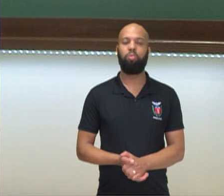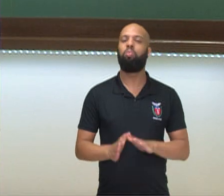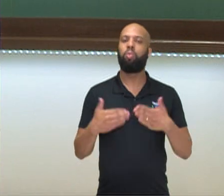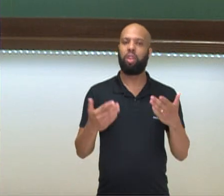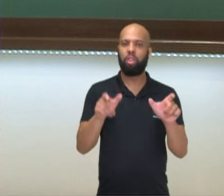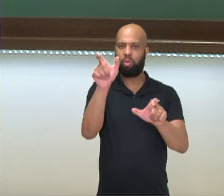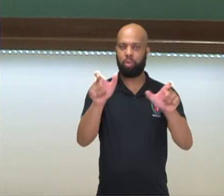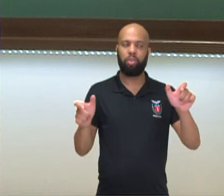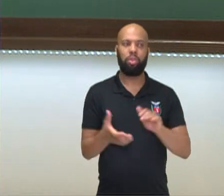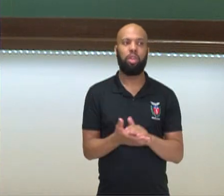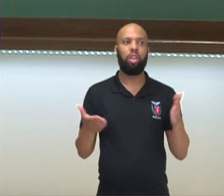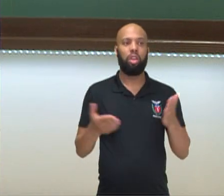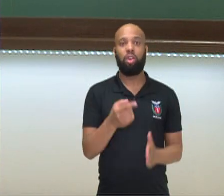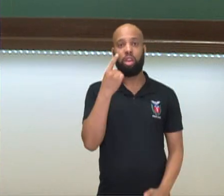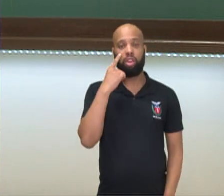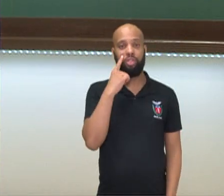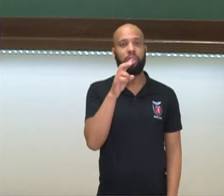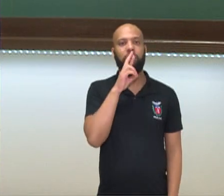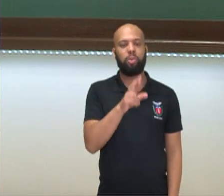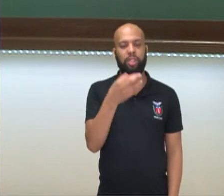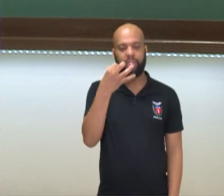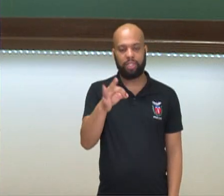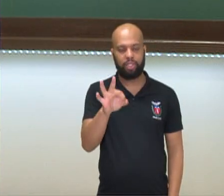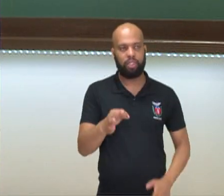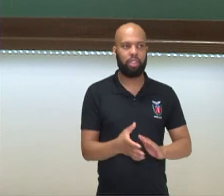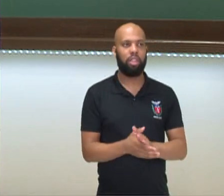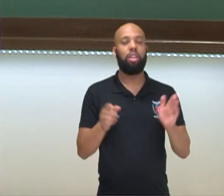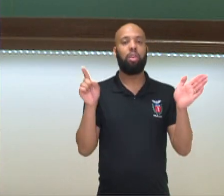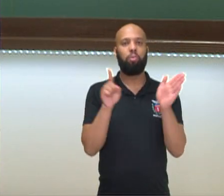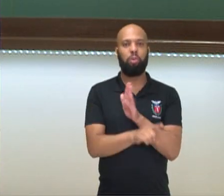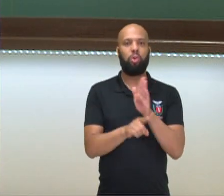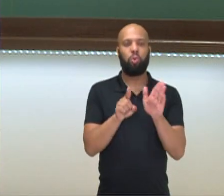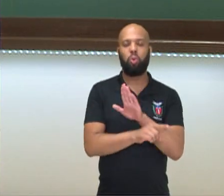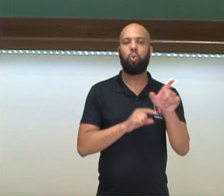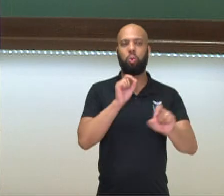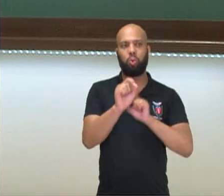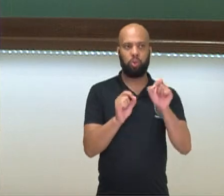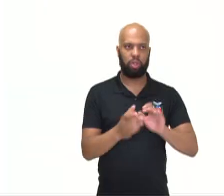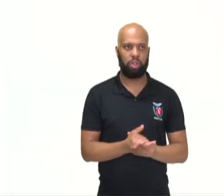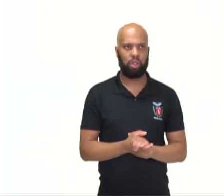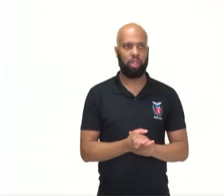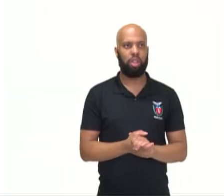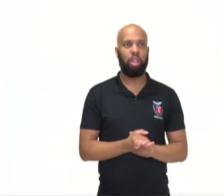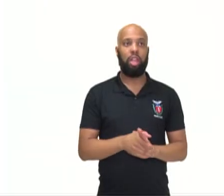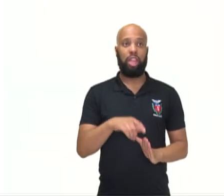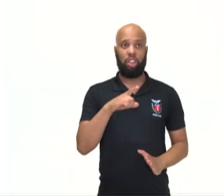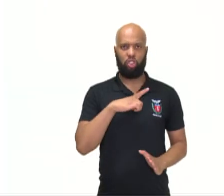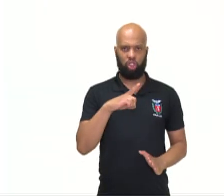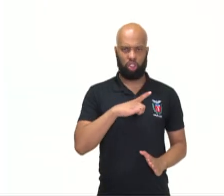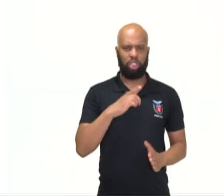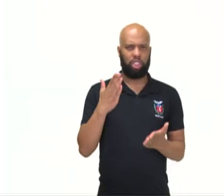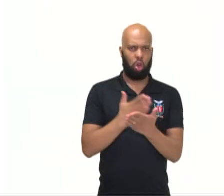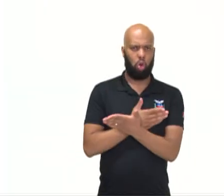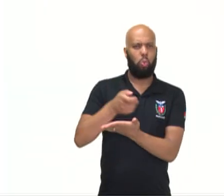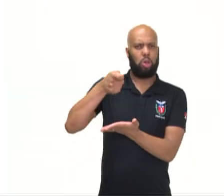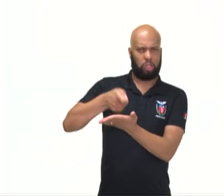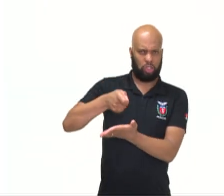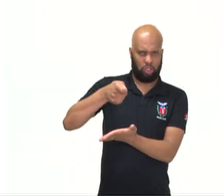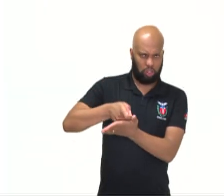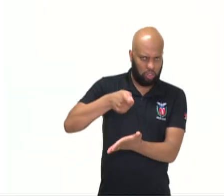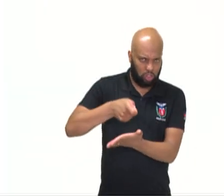Então, pessoal, vamos ver qual é a resposta correta. A pergunta ela era a seguinte: quais as exigências